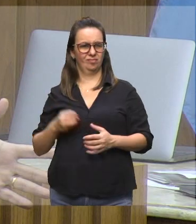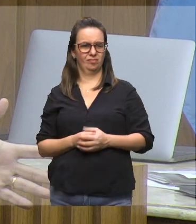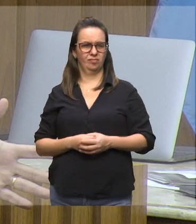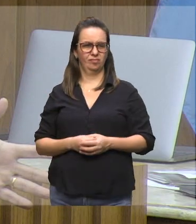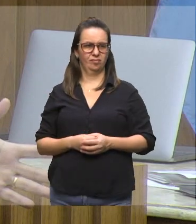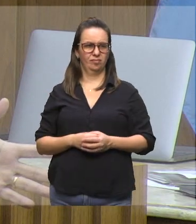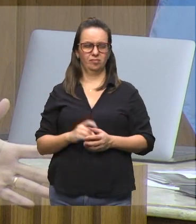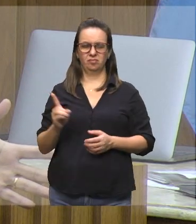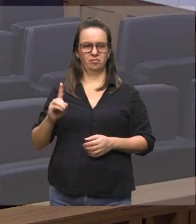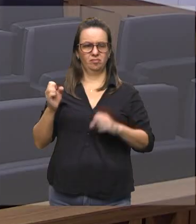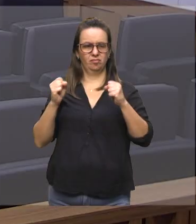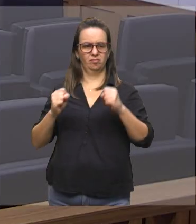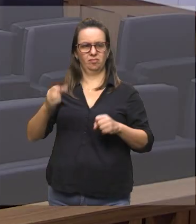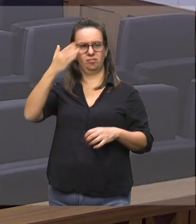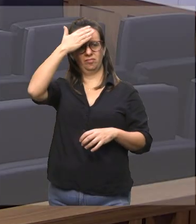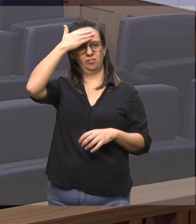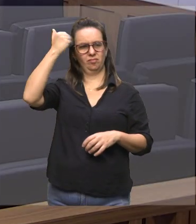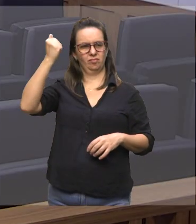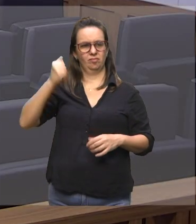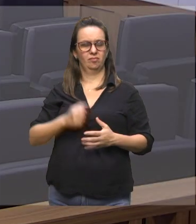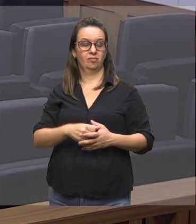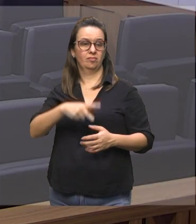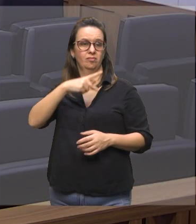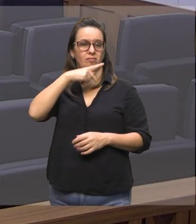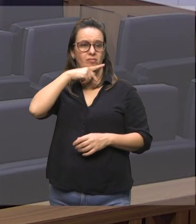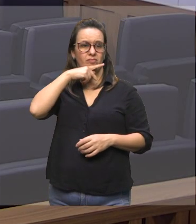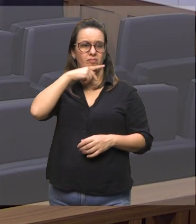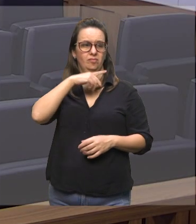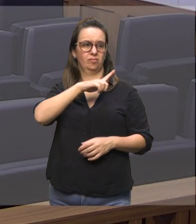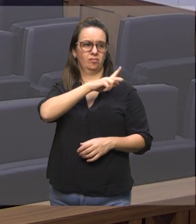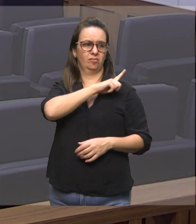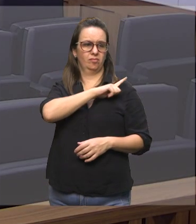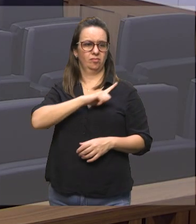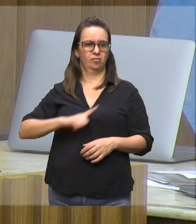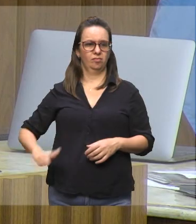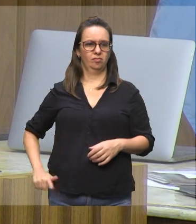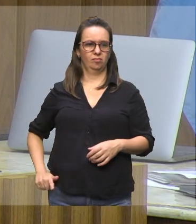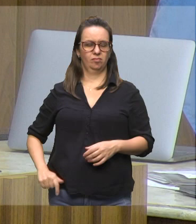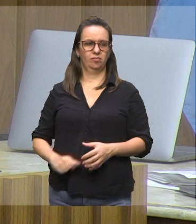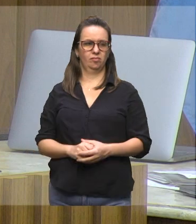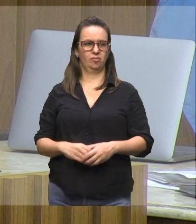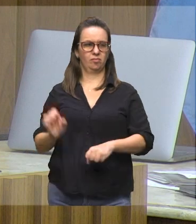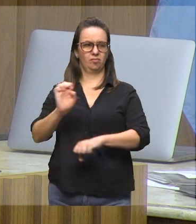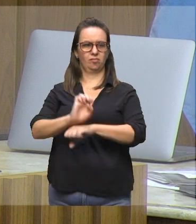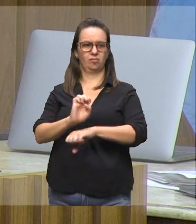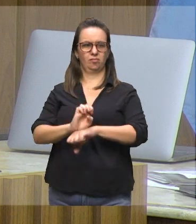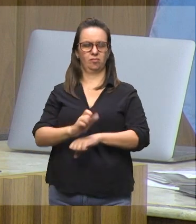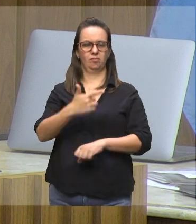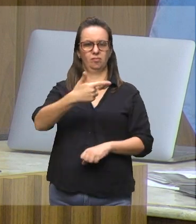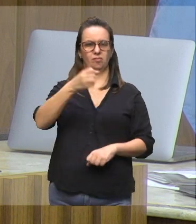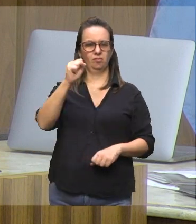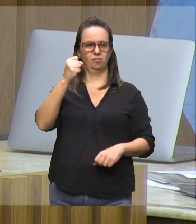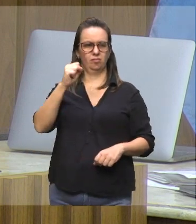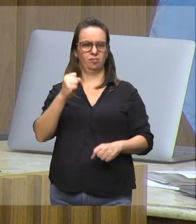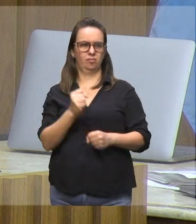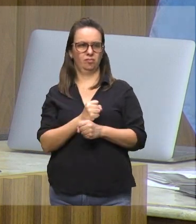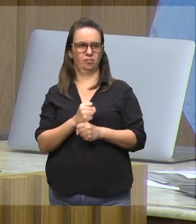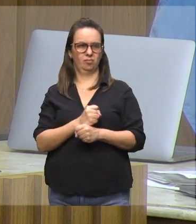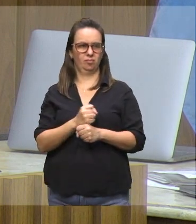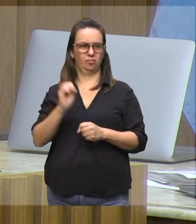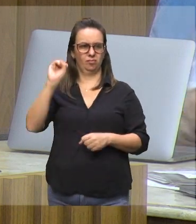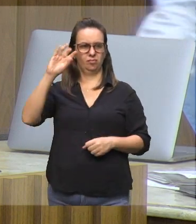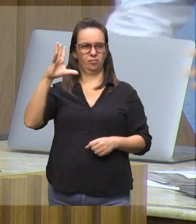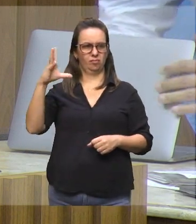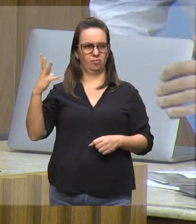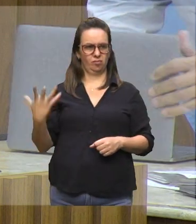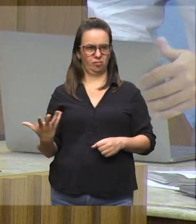um partido que governou o estado por 28 anos. O que acontece no Hospital Regional hoje é reflexo de um